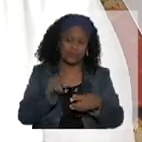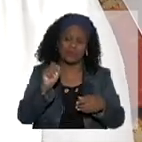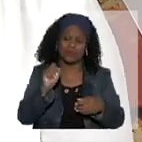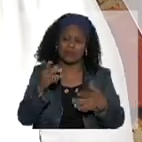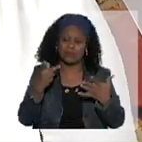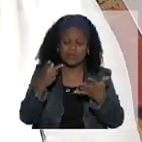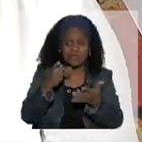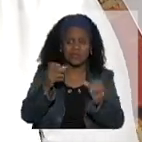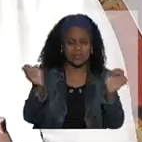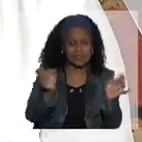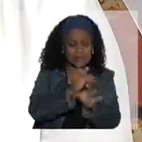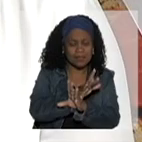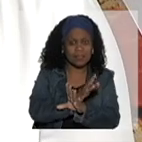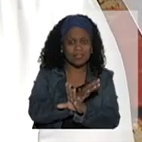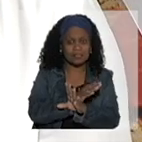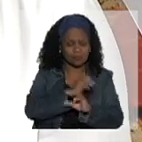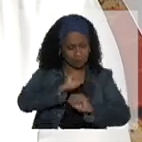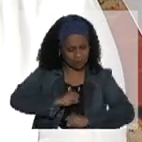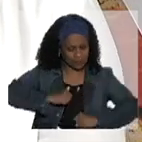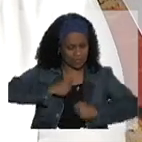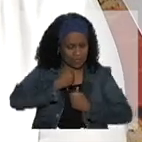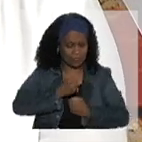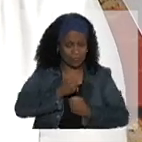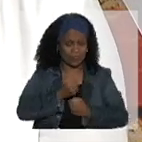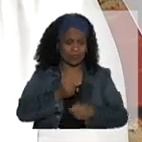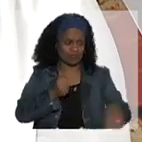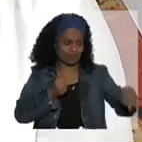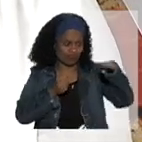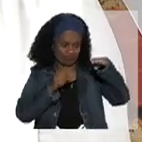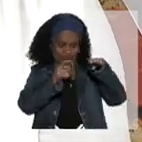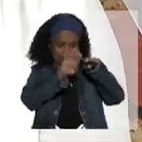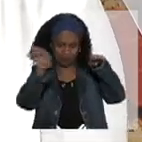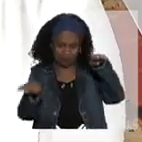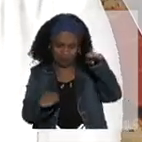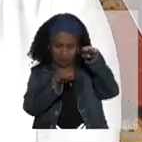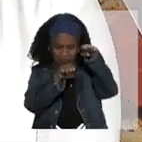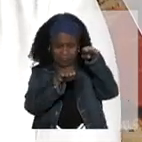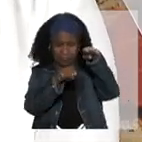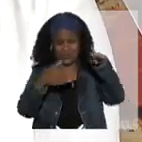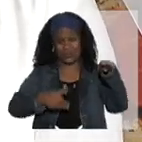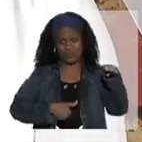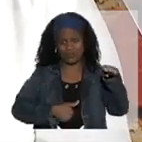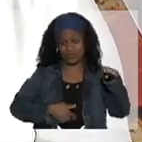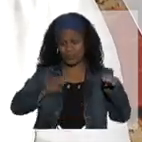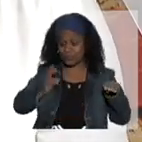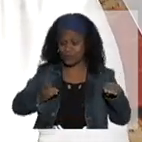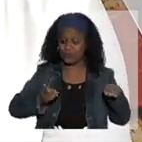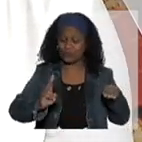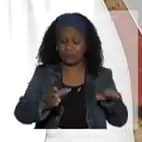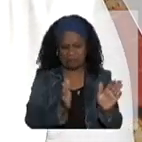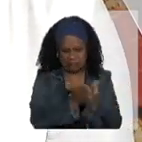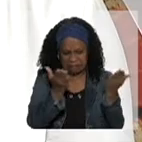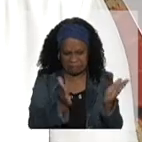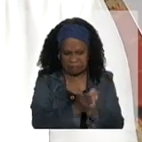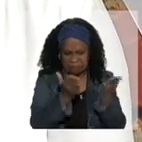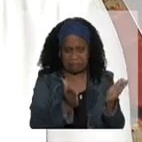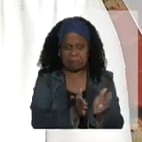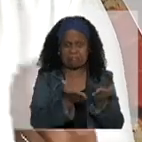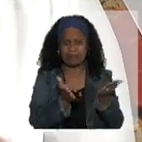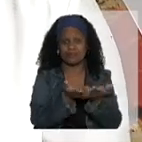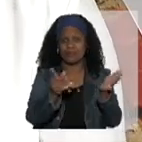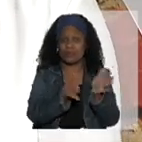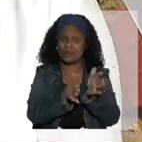que acaba reforçando reproduzido as desigualdades e reproduzido a fome na verdade reproduzindo a miséria